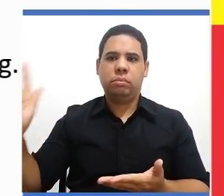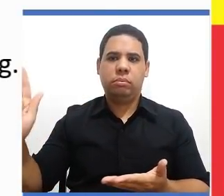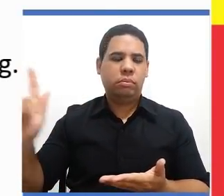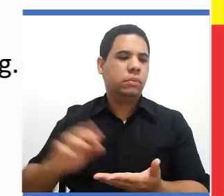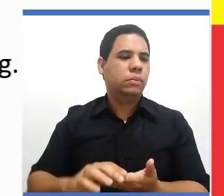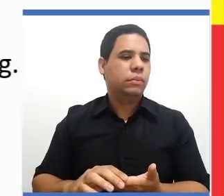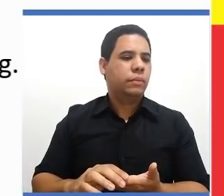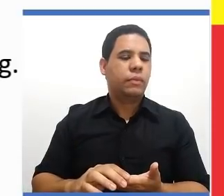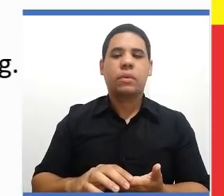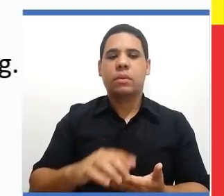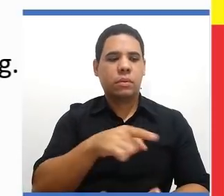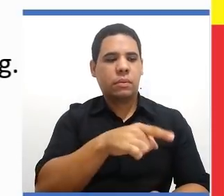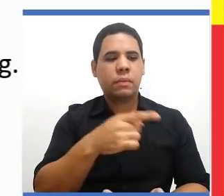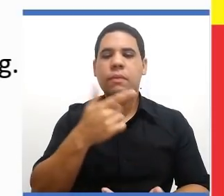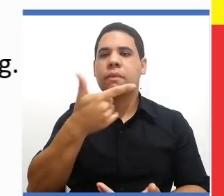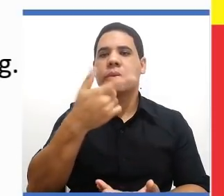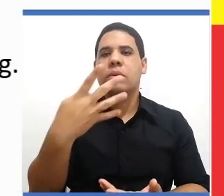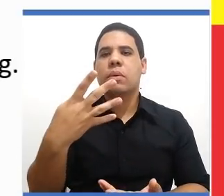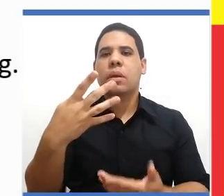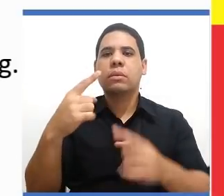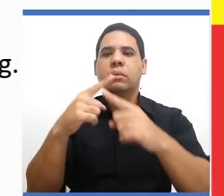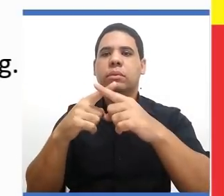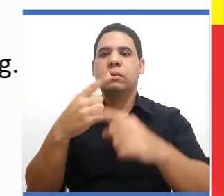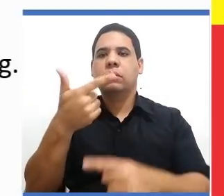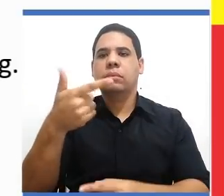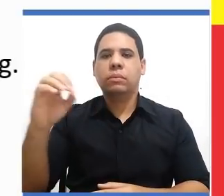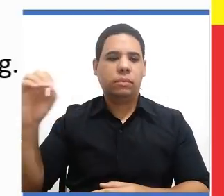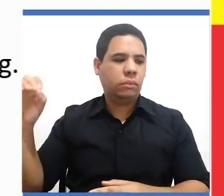multiplicar 24 vezes 200.